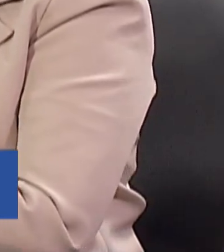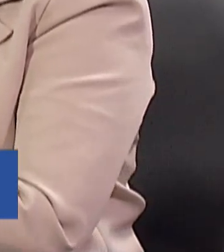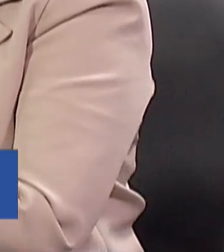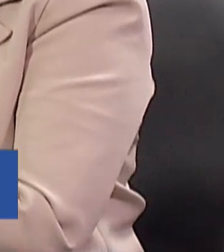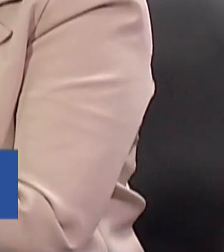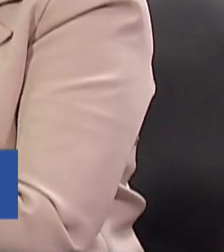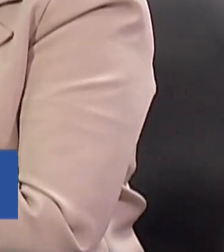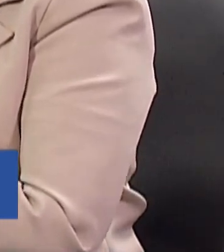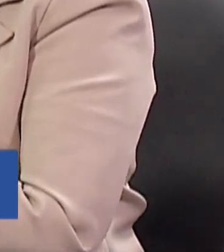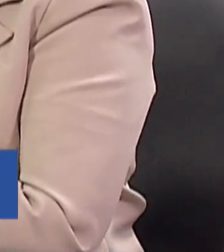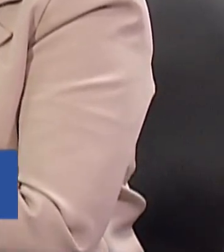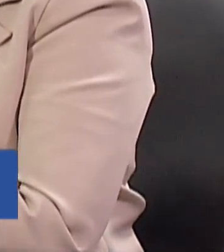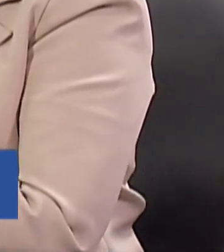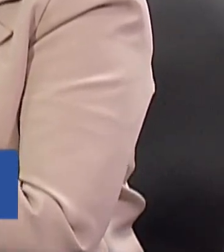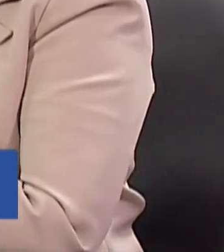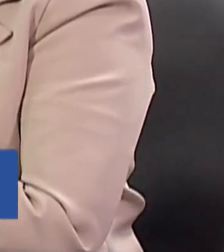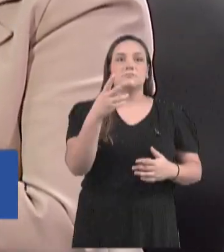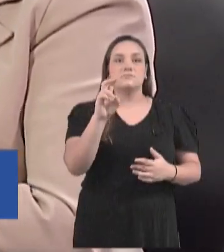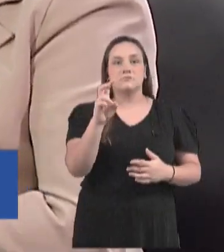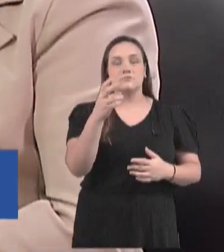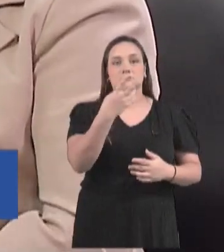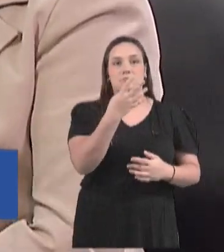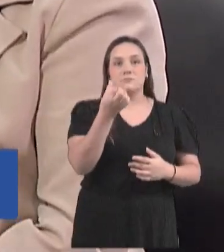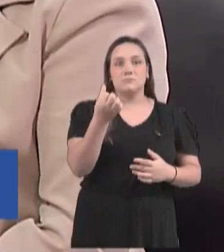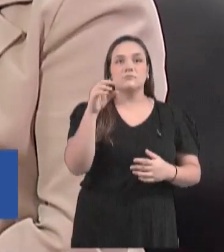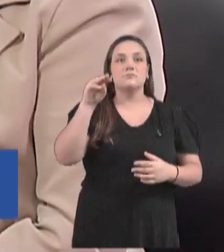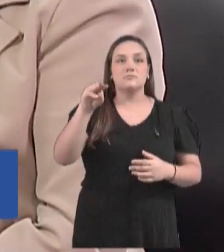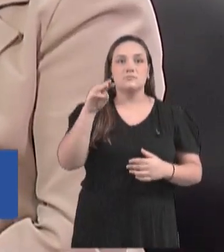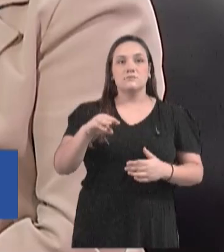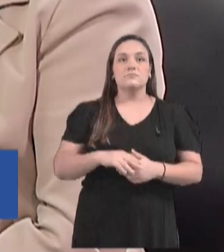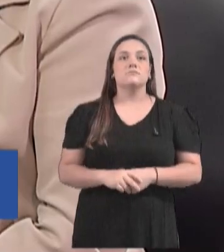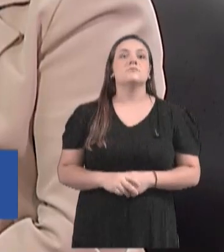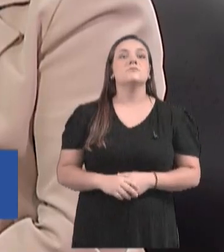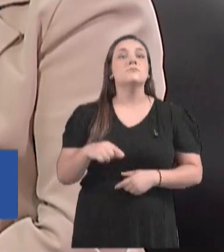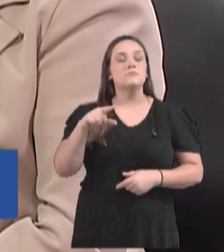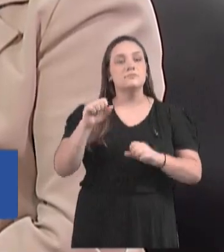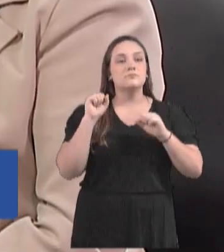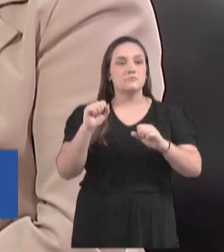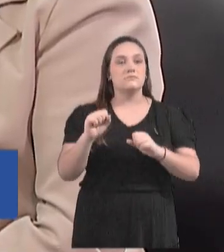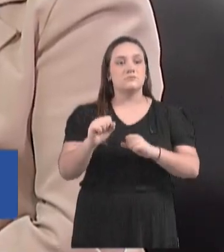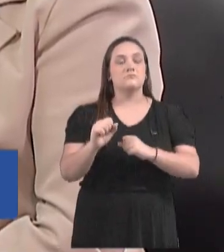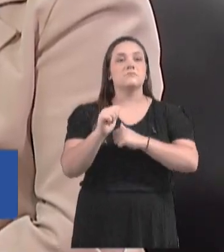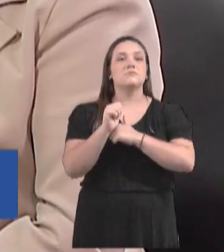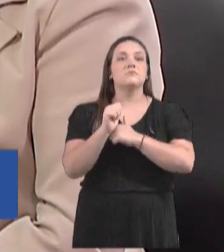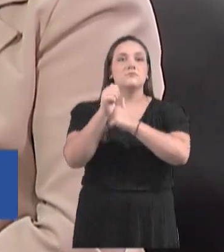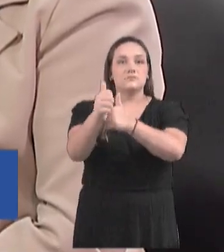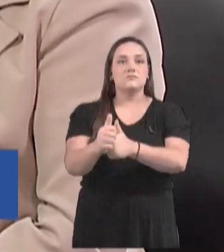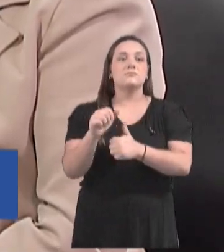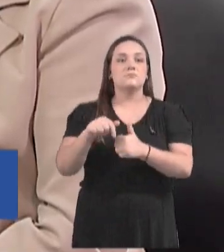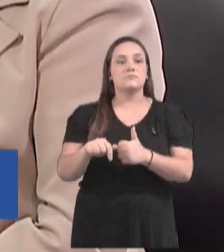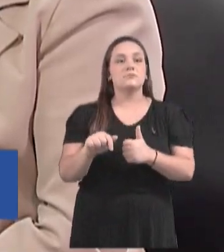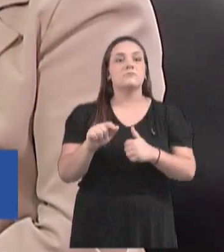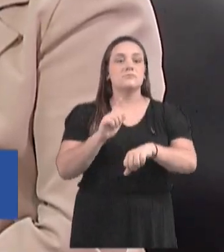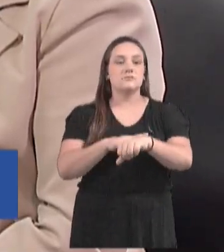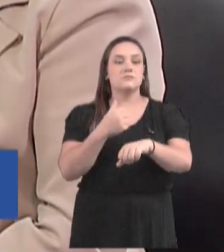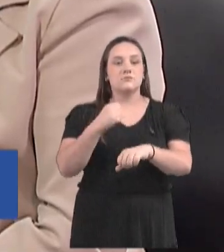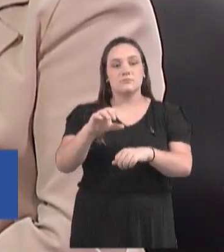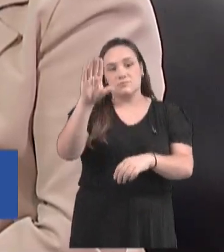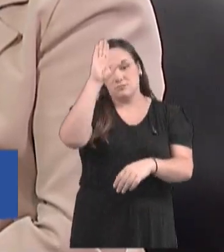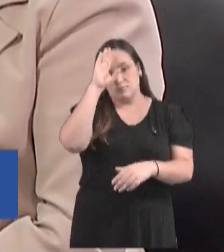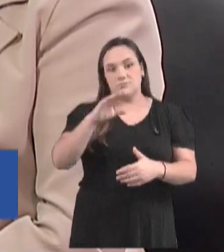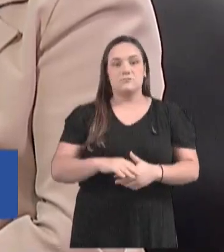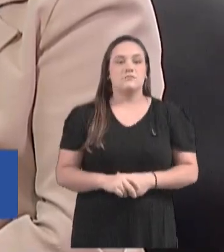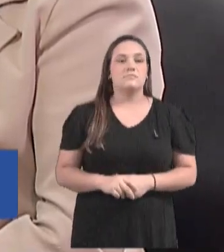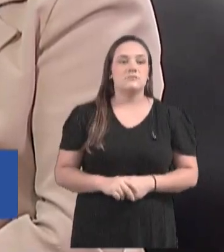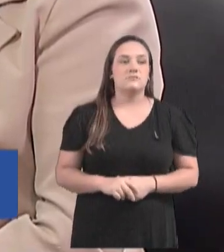vivo, são 7 horas e 46 minutos. A gente já está abrindo aqui a programação ao vivo da TV Alemes, porque daqui a pouquinho, a partir das 8 horas